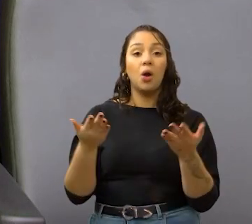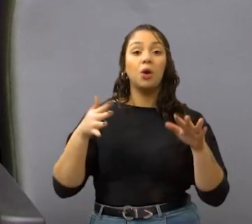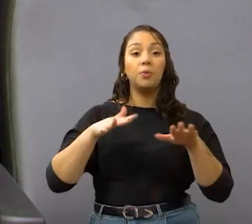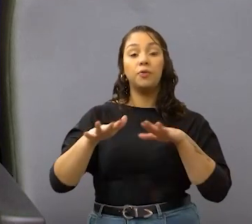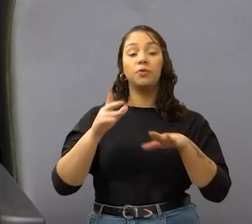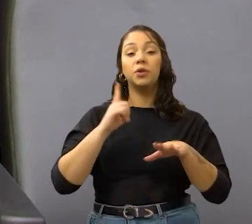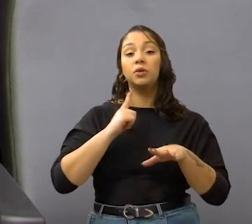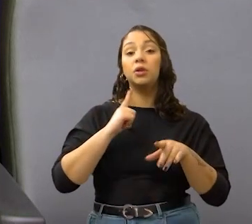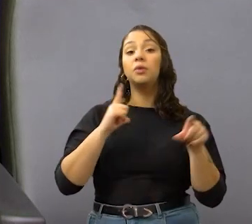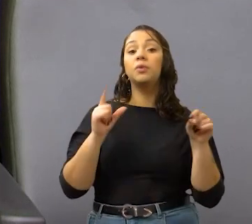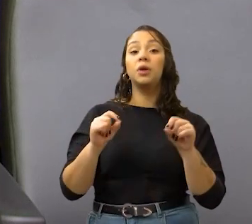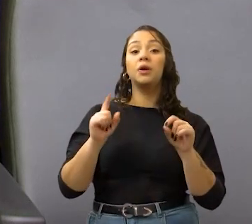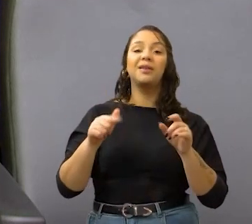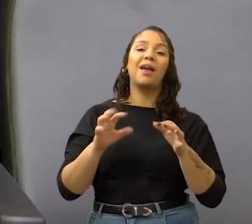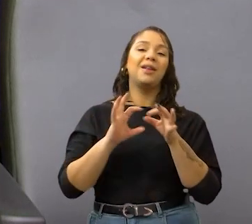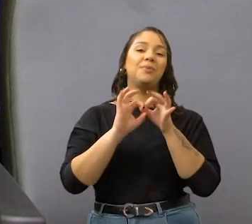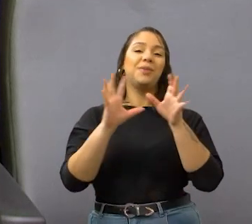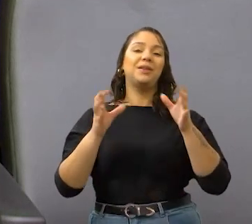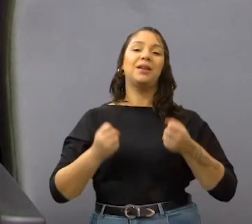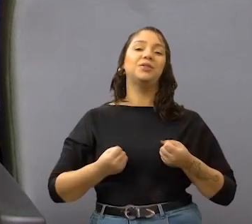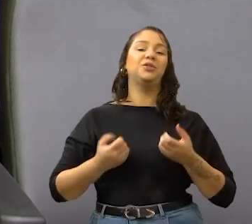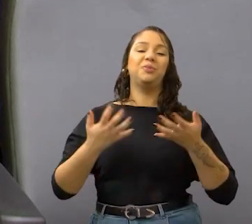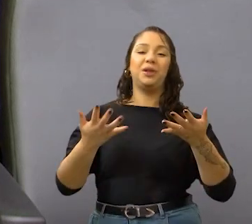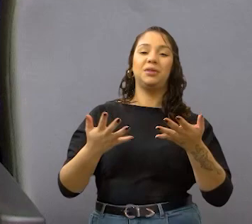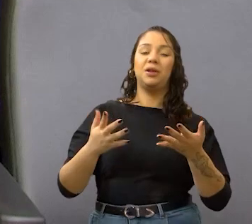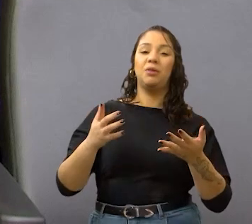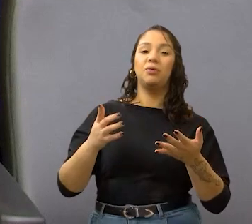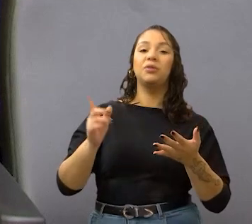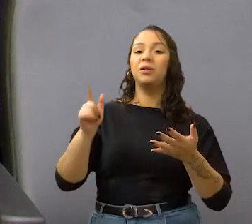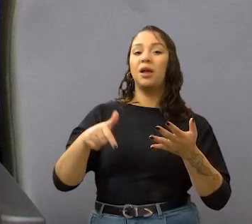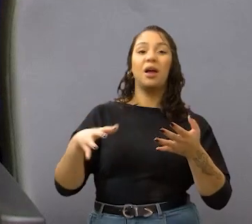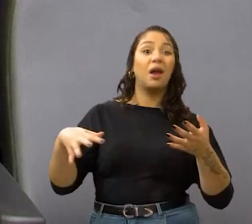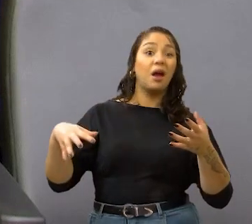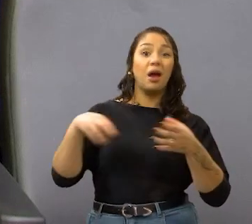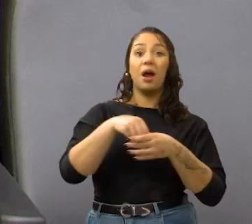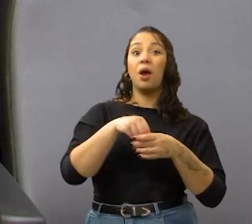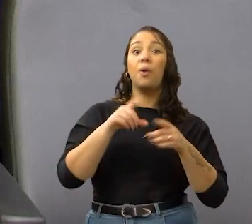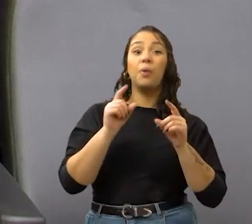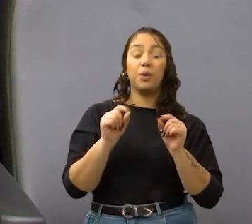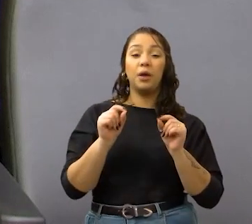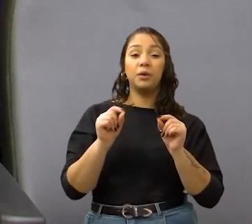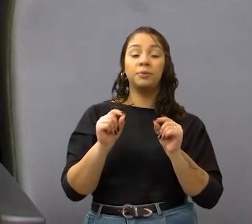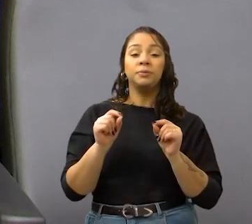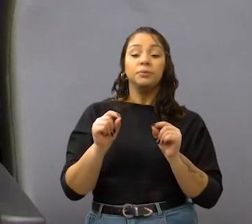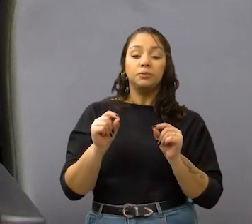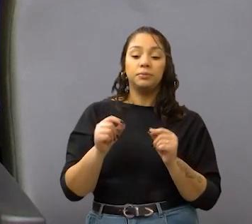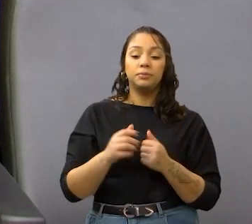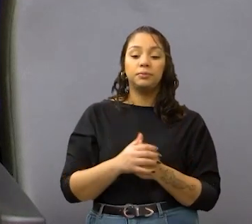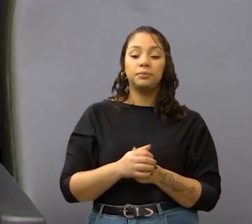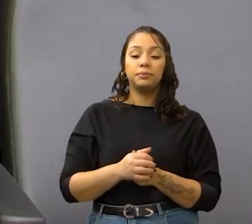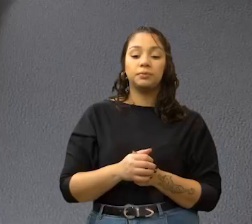movimento de liberdade de expressão que inclui,